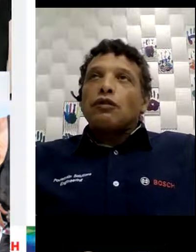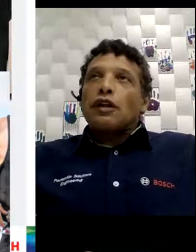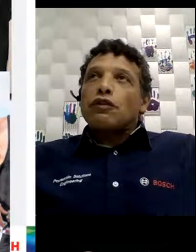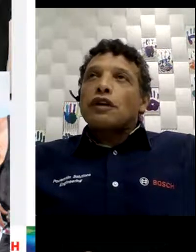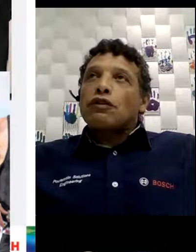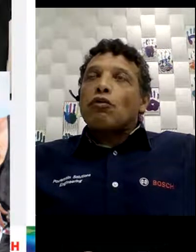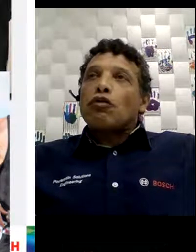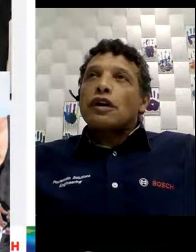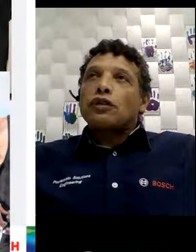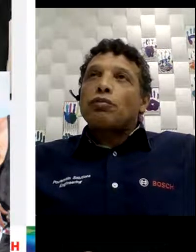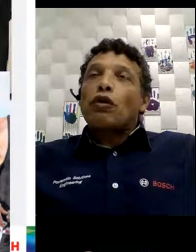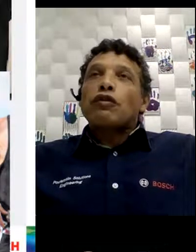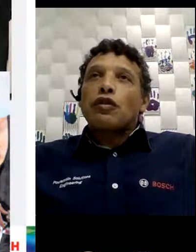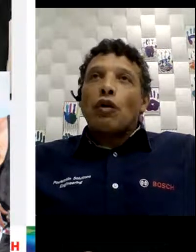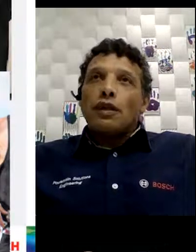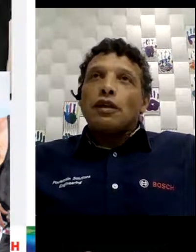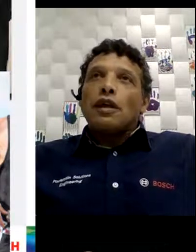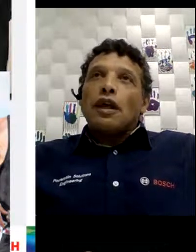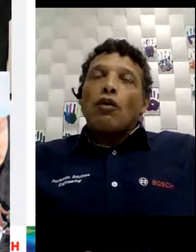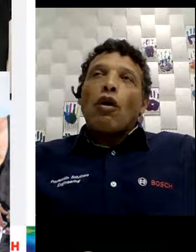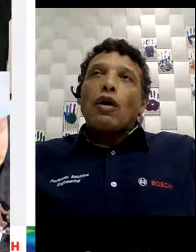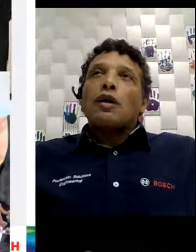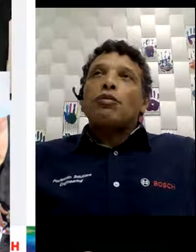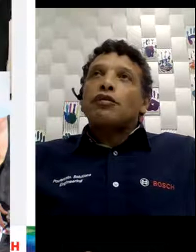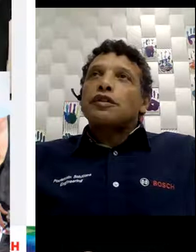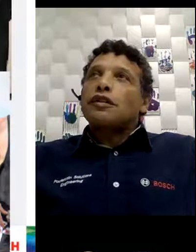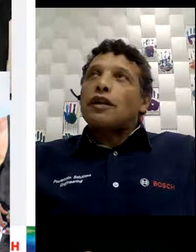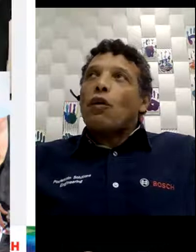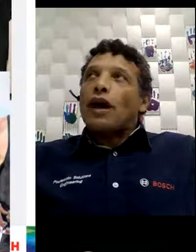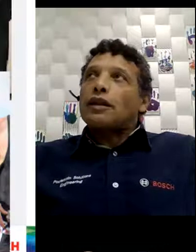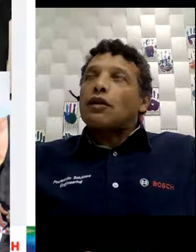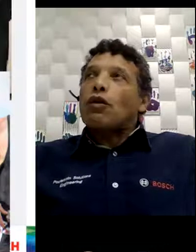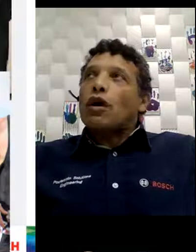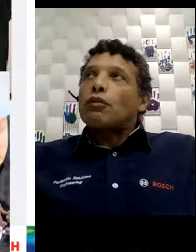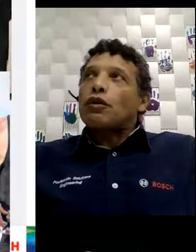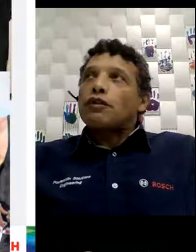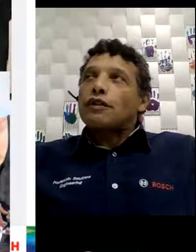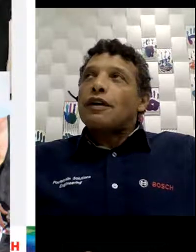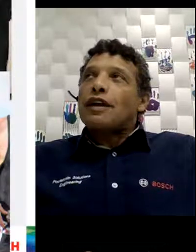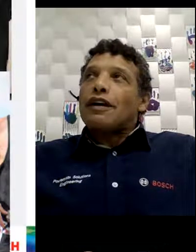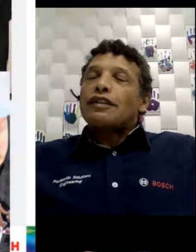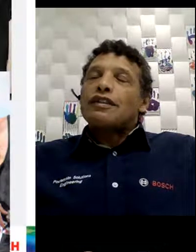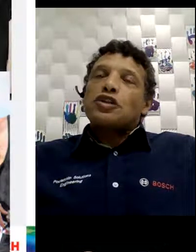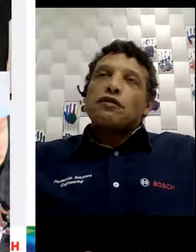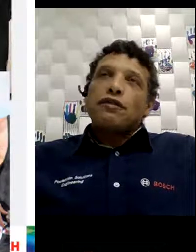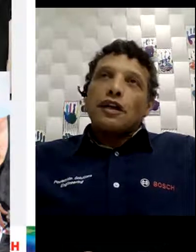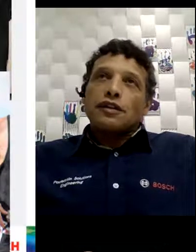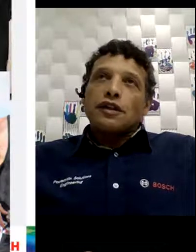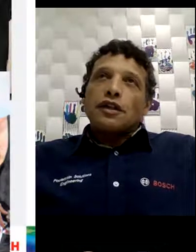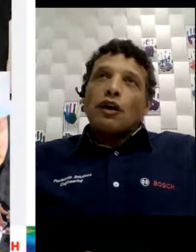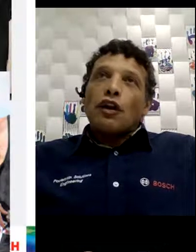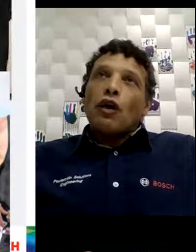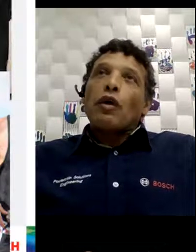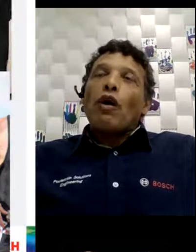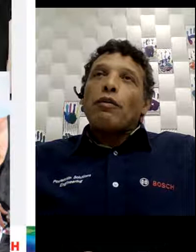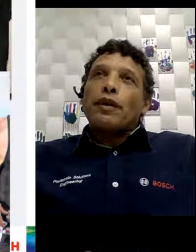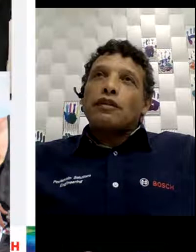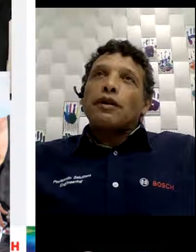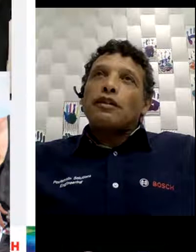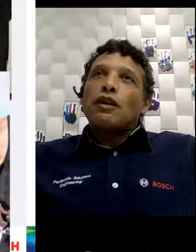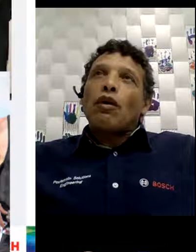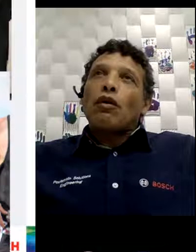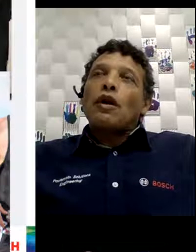Né? O que vocês estão buscando profissionalmente? Em qual campo você se enquadra? Em qual campo que você vai se sentir feliz? Não, e não em